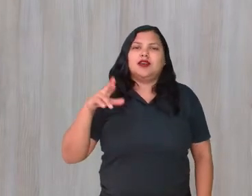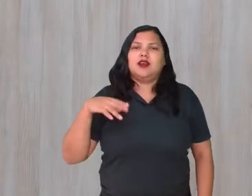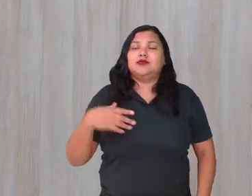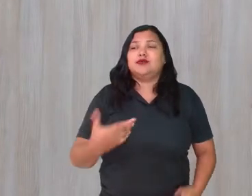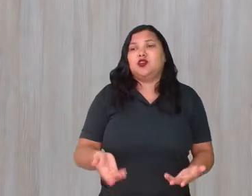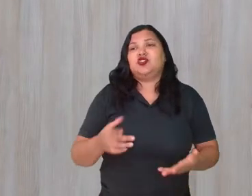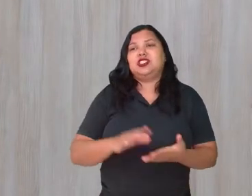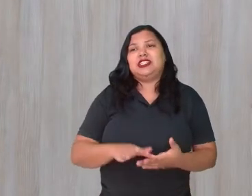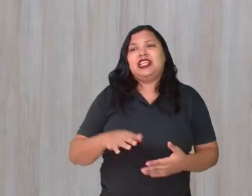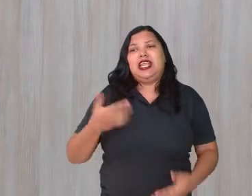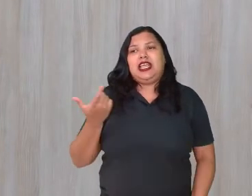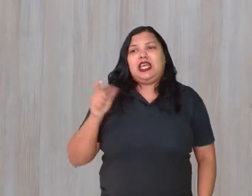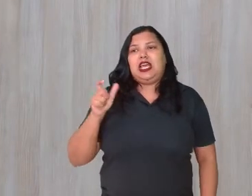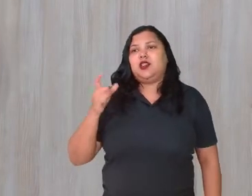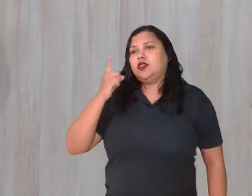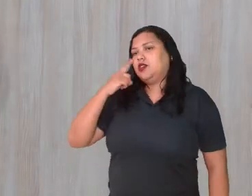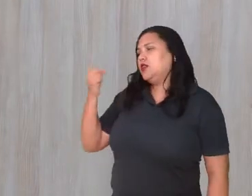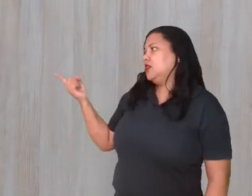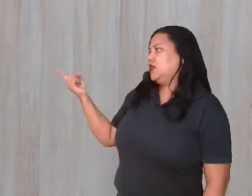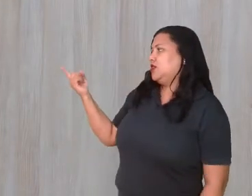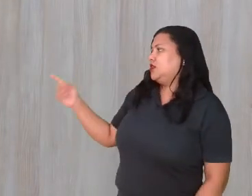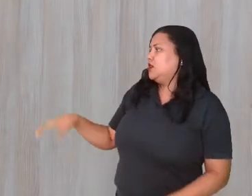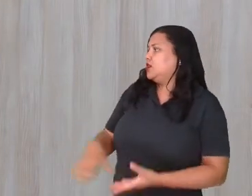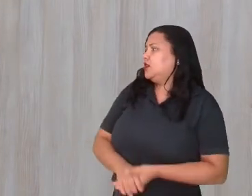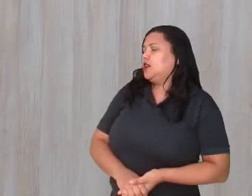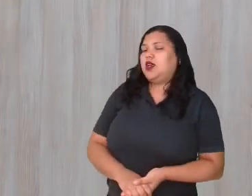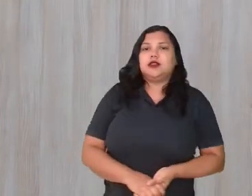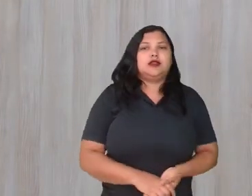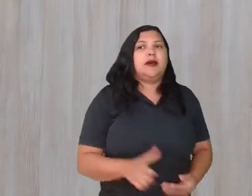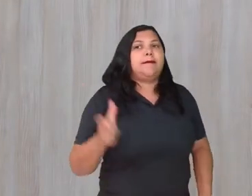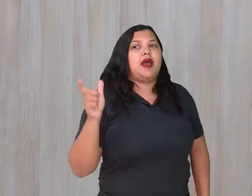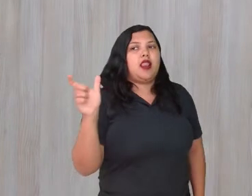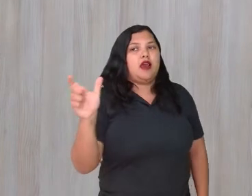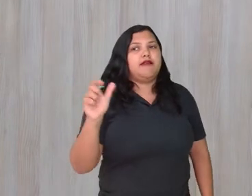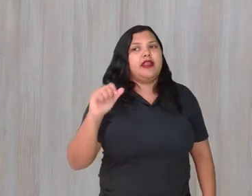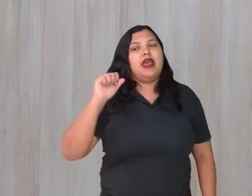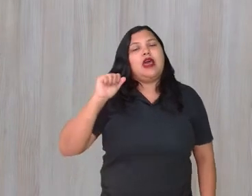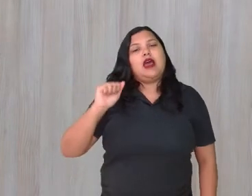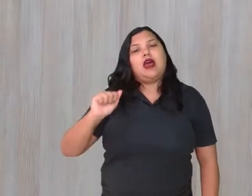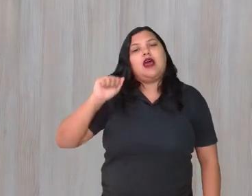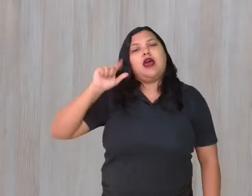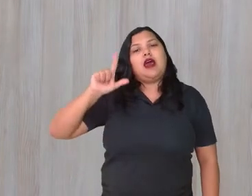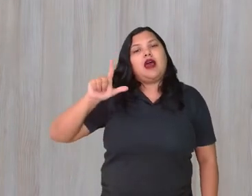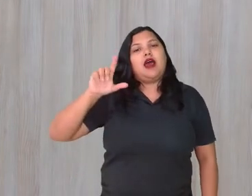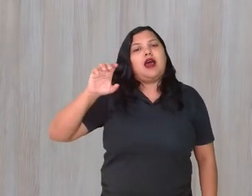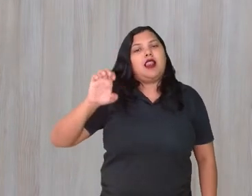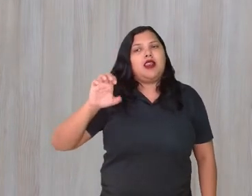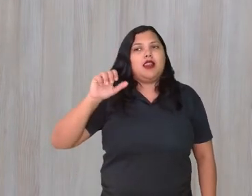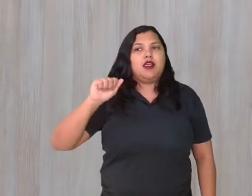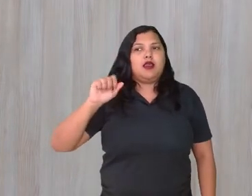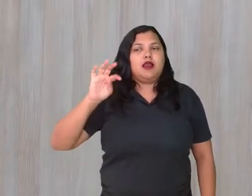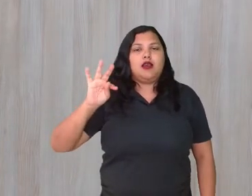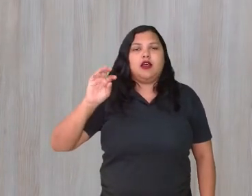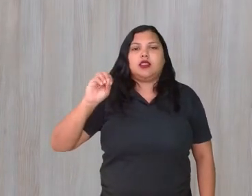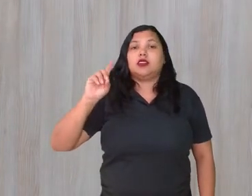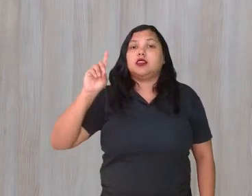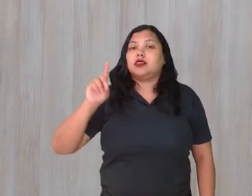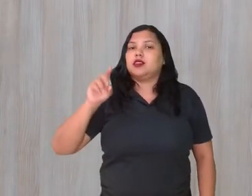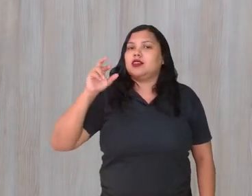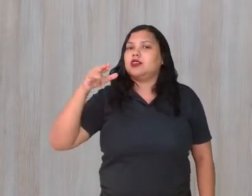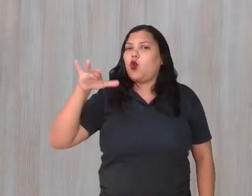ligados a essa palavra aí, que é o que vai fundamentar o estudo da probabilidade e o estudo das chances, que é a